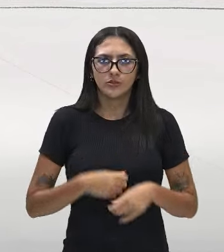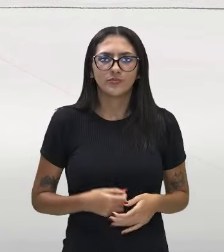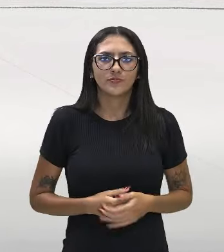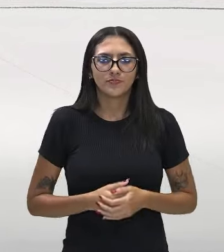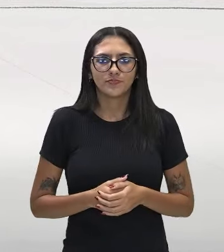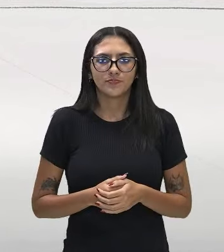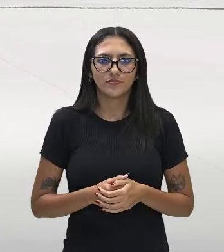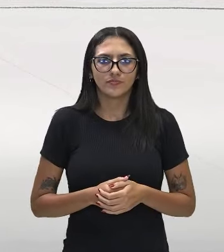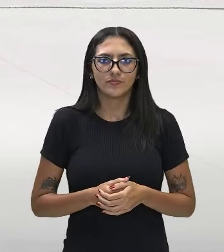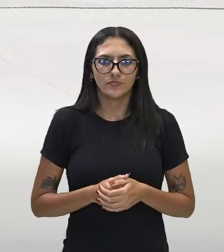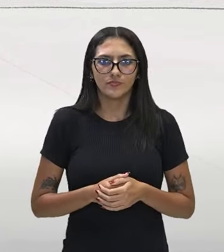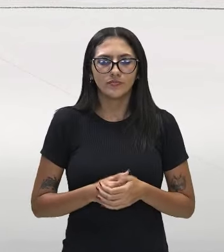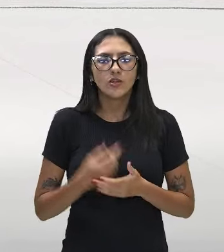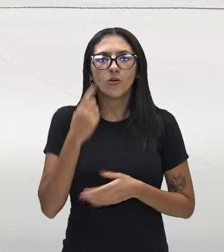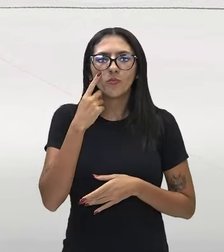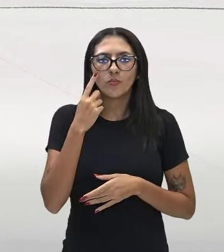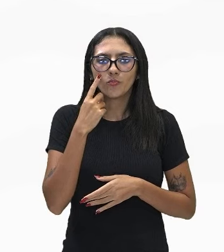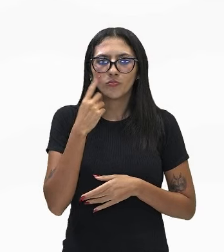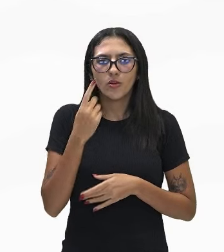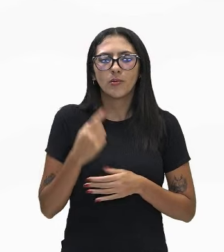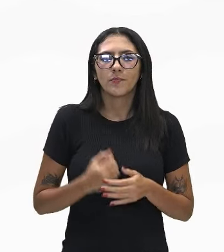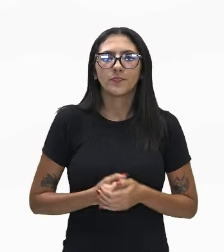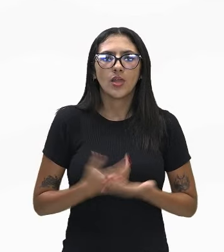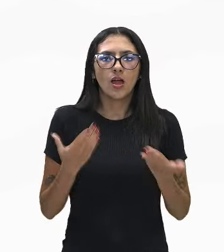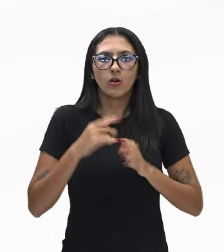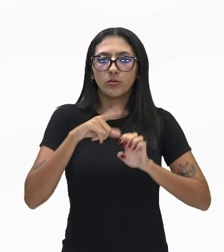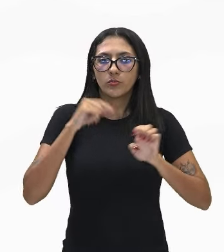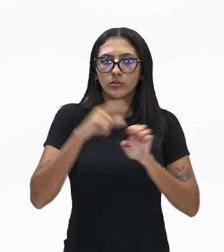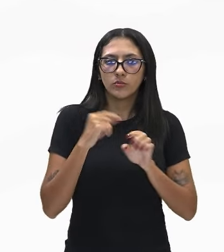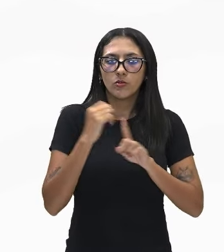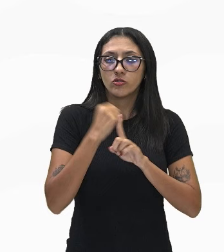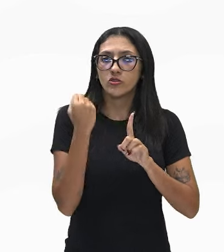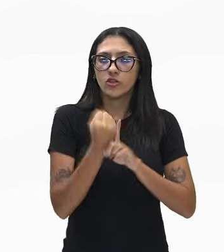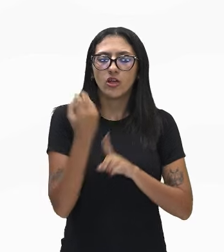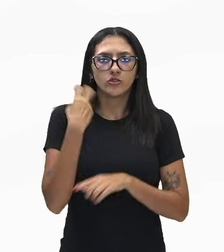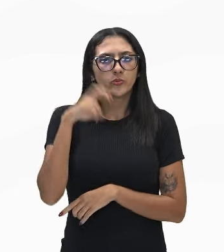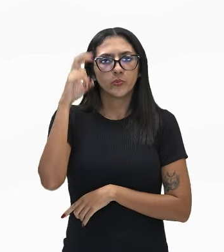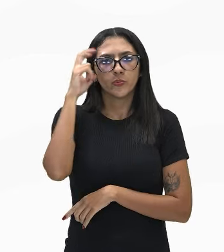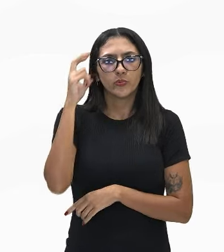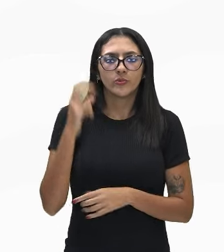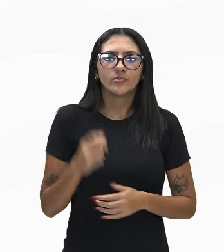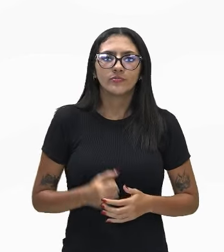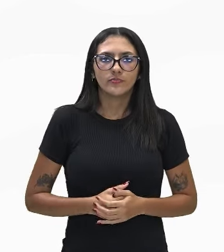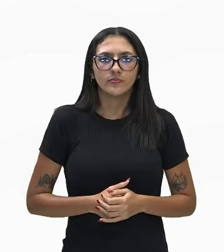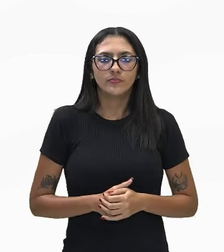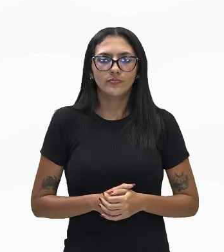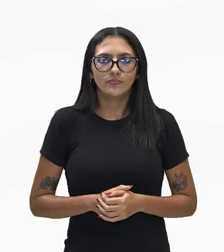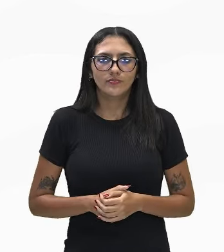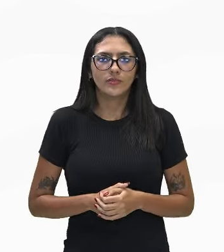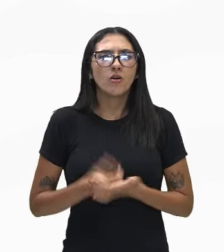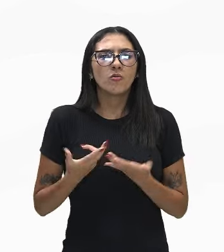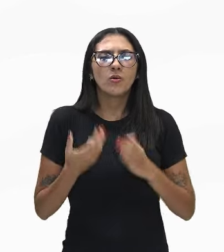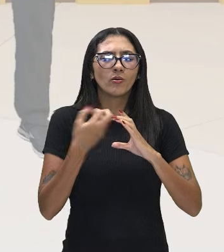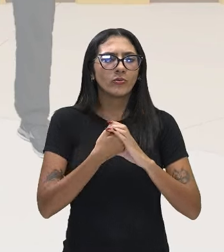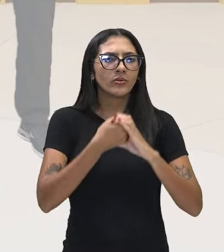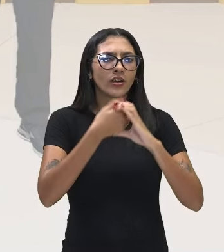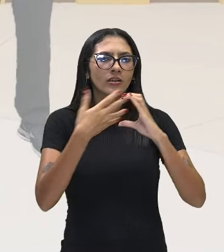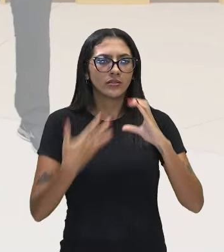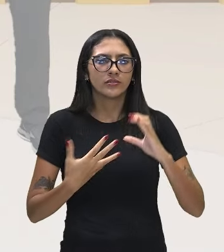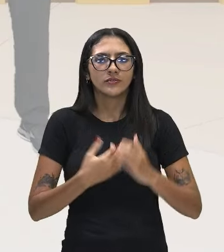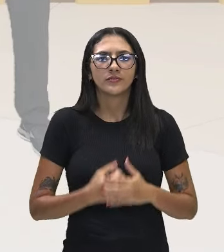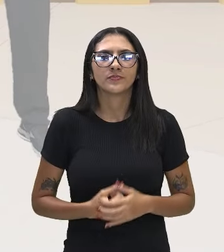aí no nosso empreendedorismo sociocultural, certo? E aí, olha só, quais são as características? Vamos